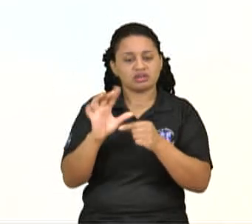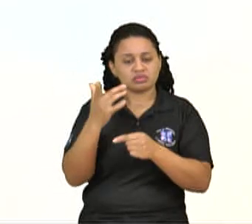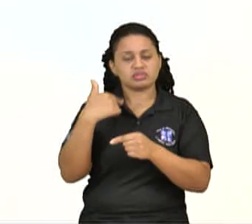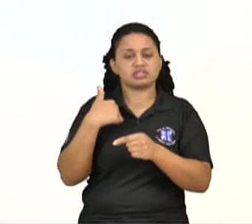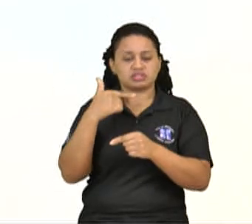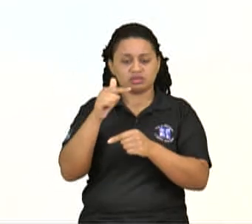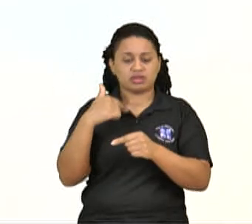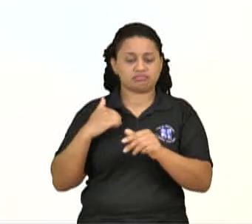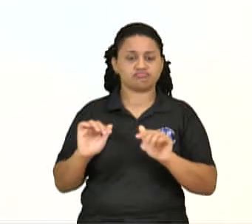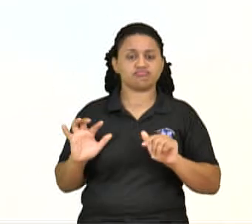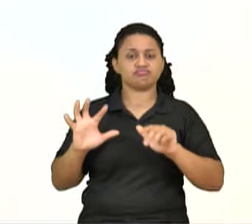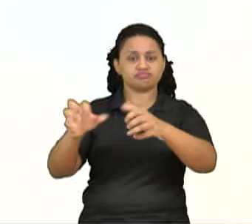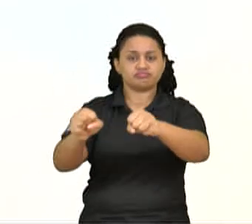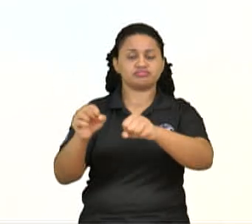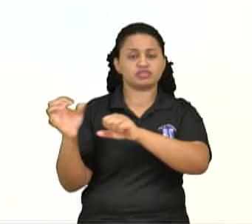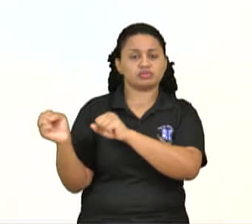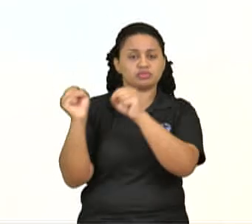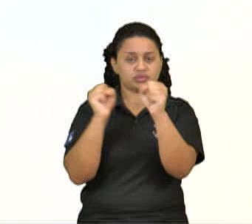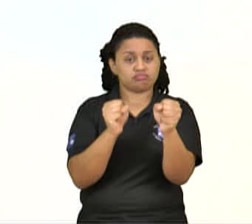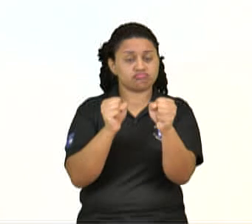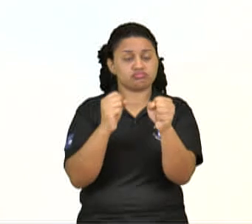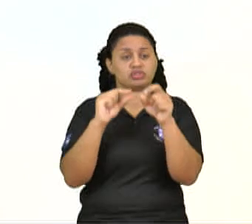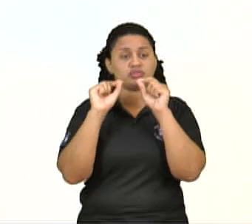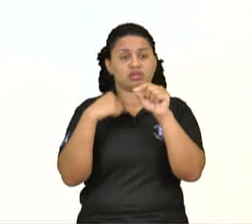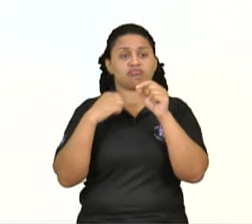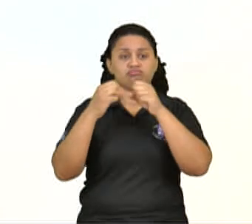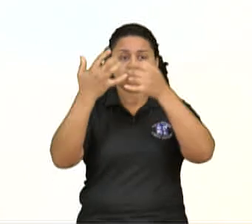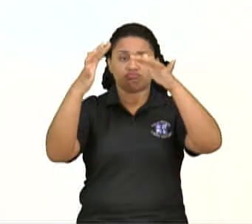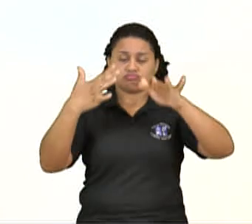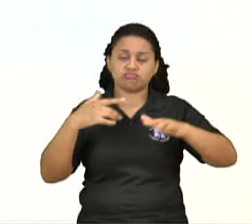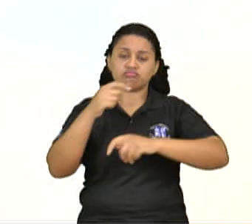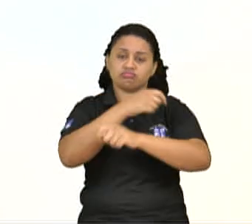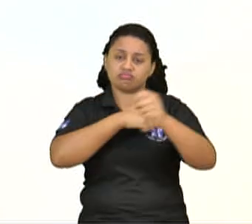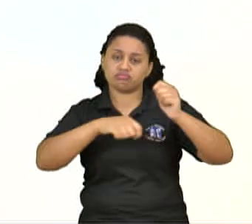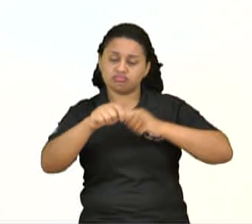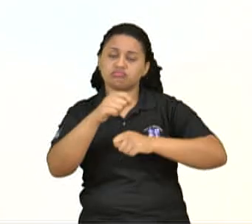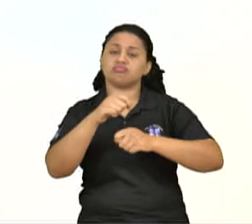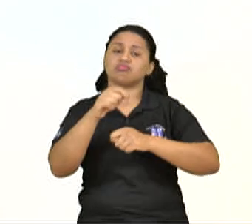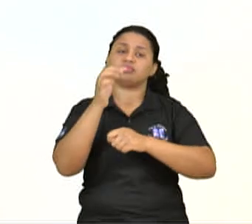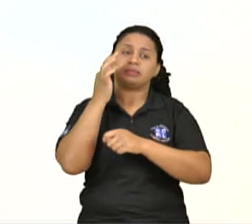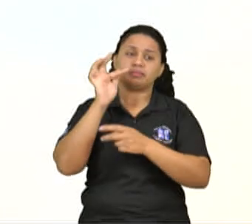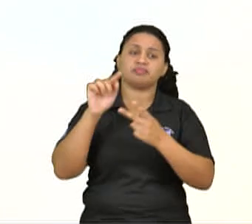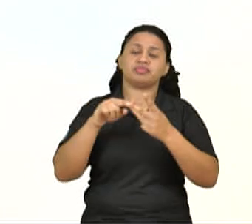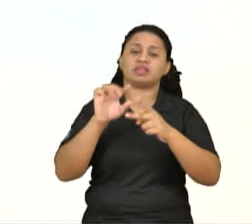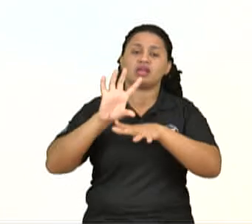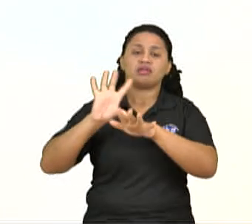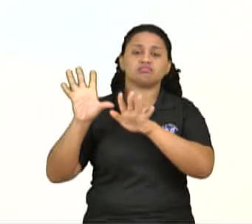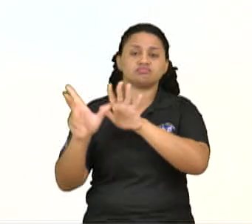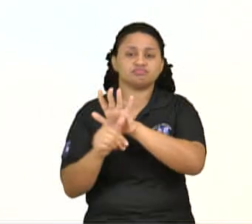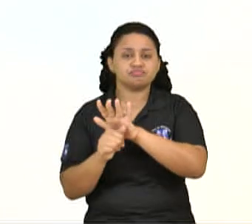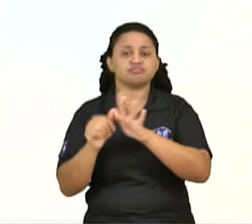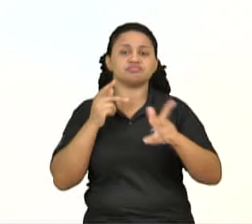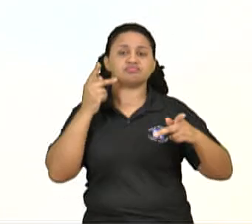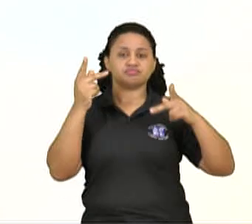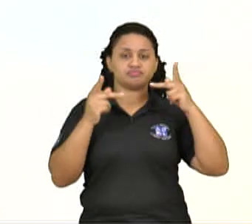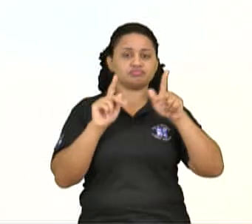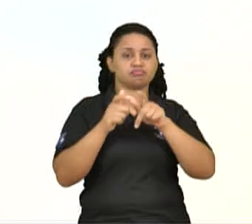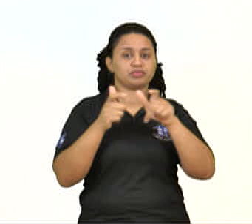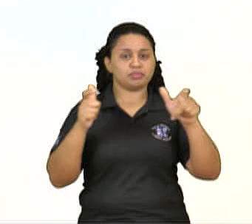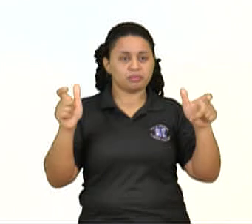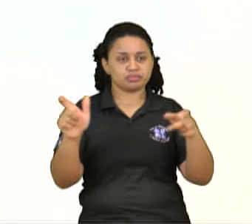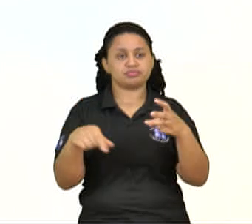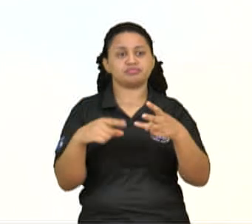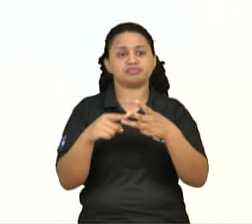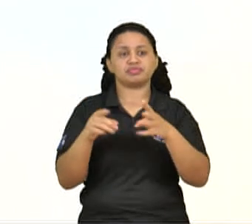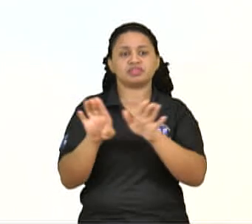do 18 Brumário, pode ser a crise econômica francesa, a corrupção política que aumentava, formou